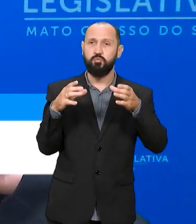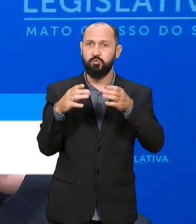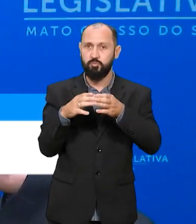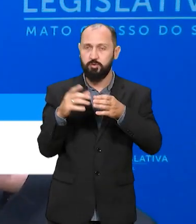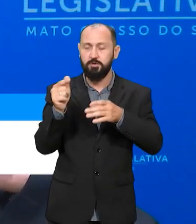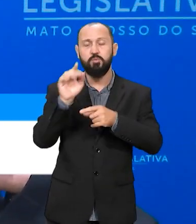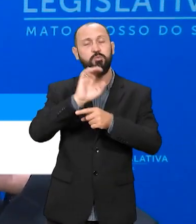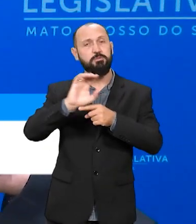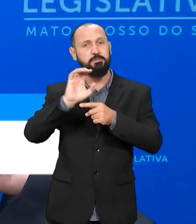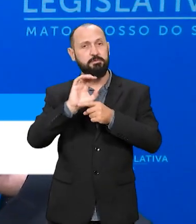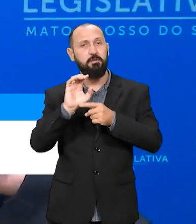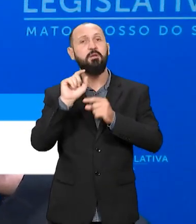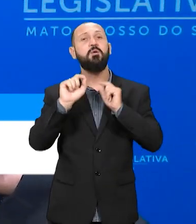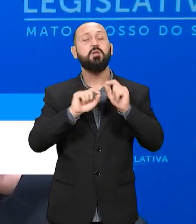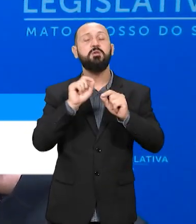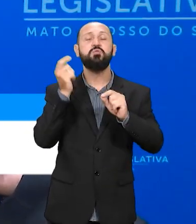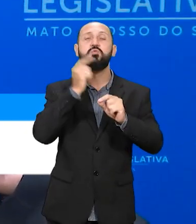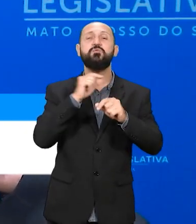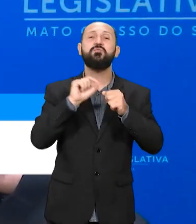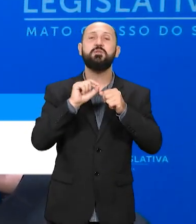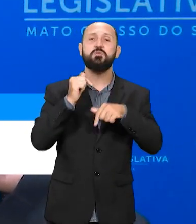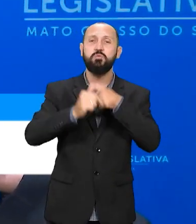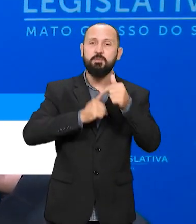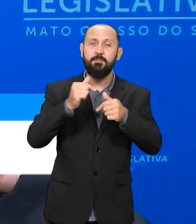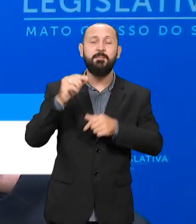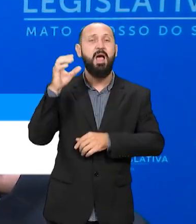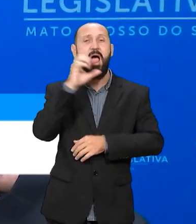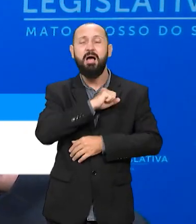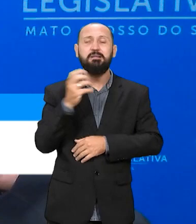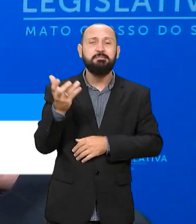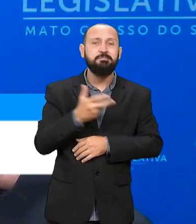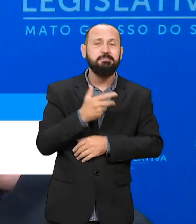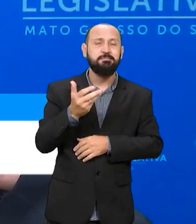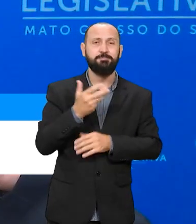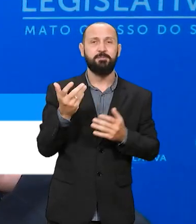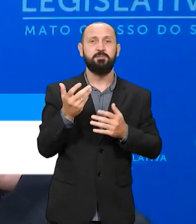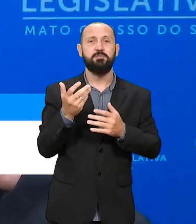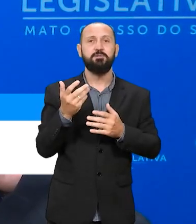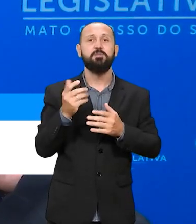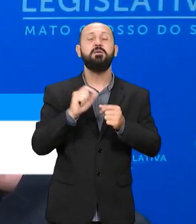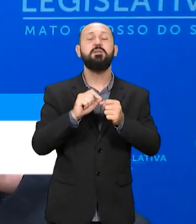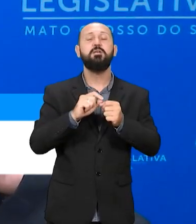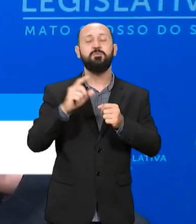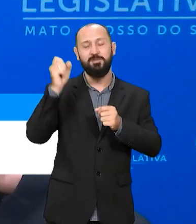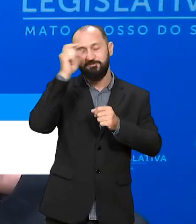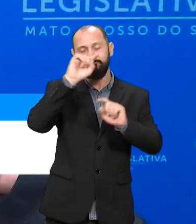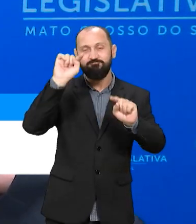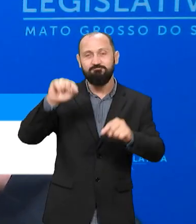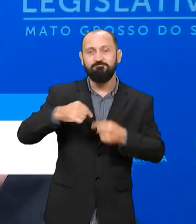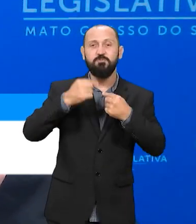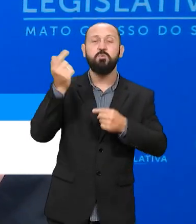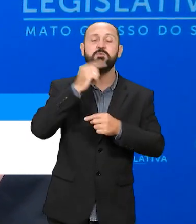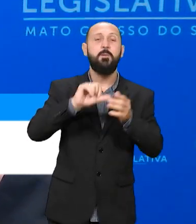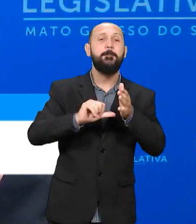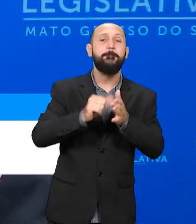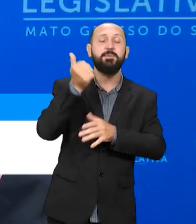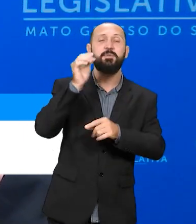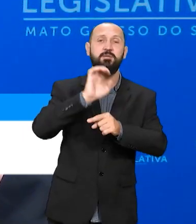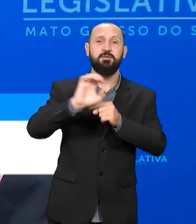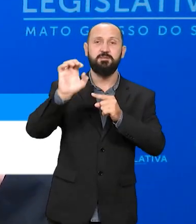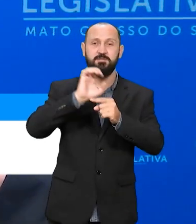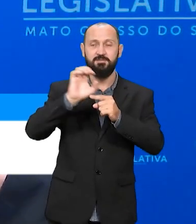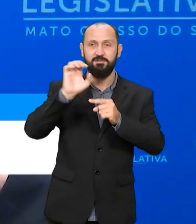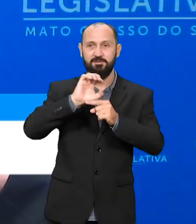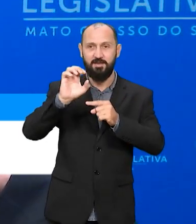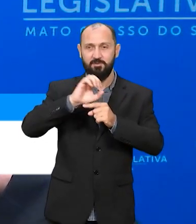nosso e o compromisso do estado é que nós façamos isso o mais rápido possível e num desafio de poder